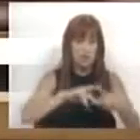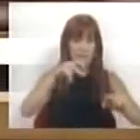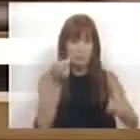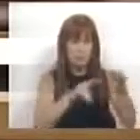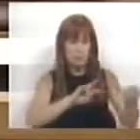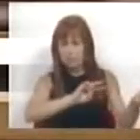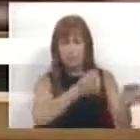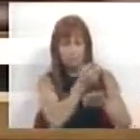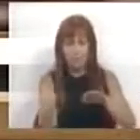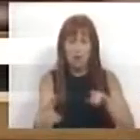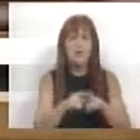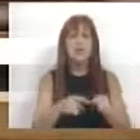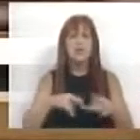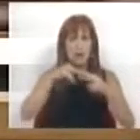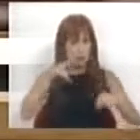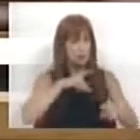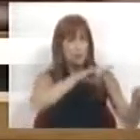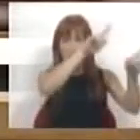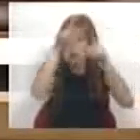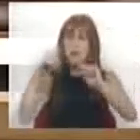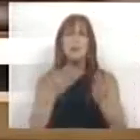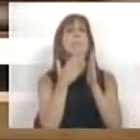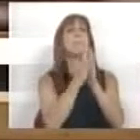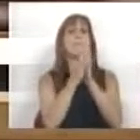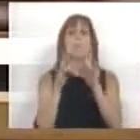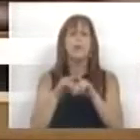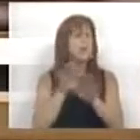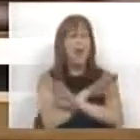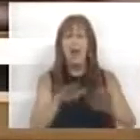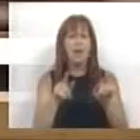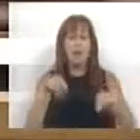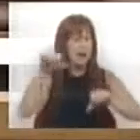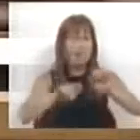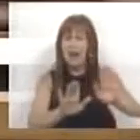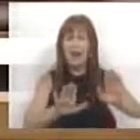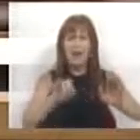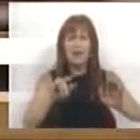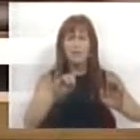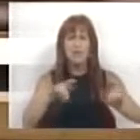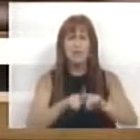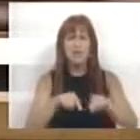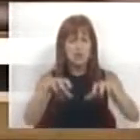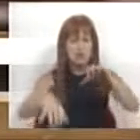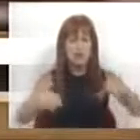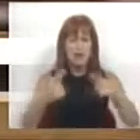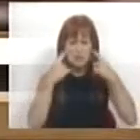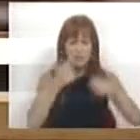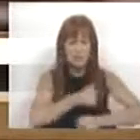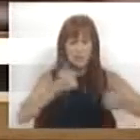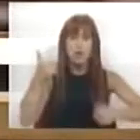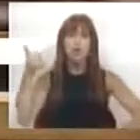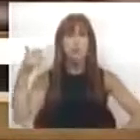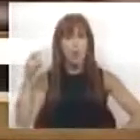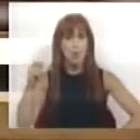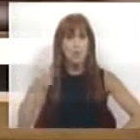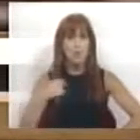Fora, para as autarquias portuguesas, lançaram um apelo para que deixassem de usar esse glifosato nos espaços urbanos. E o Bloco de